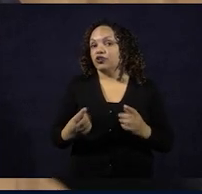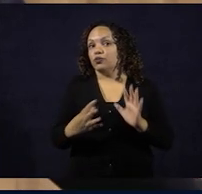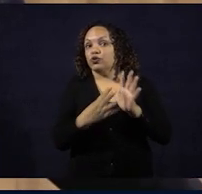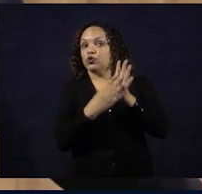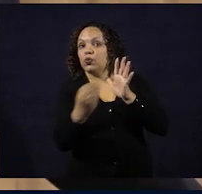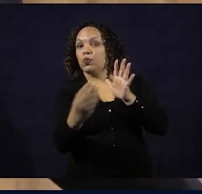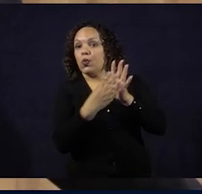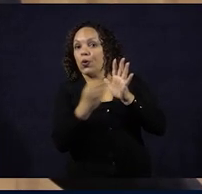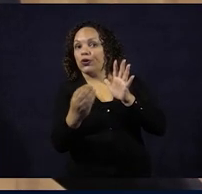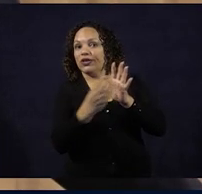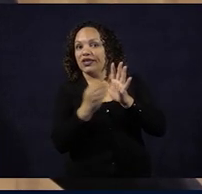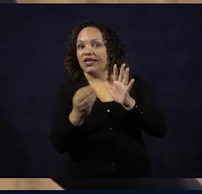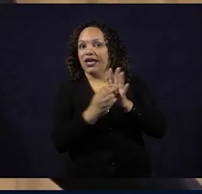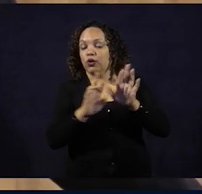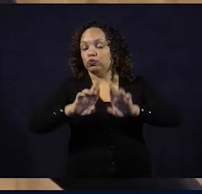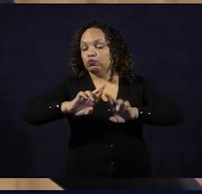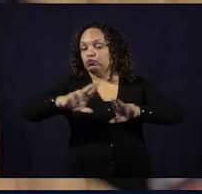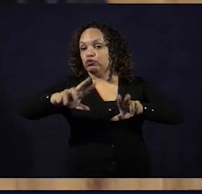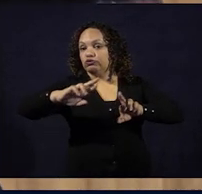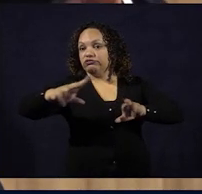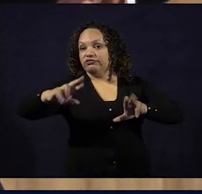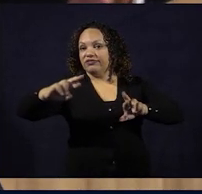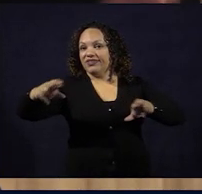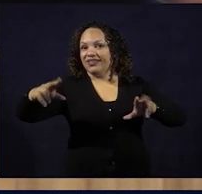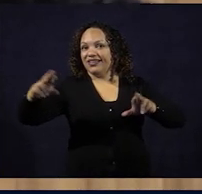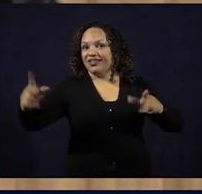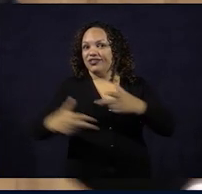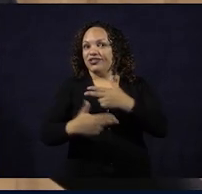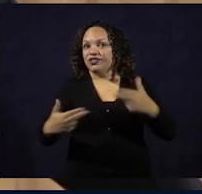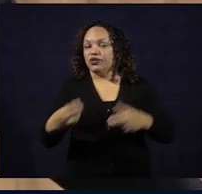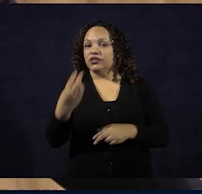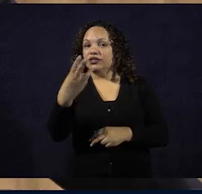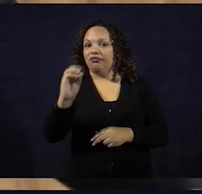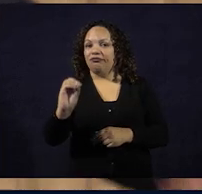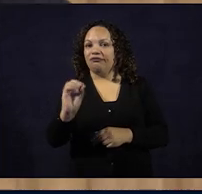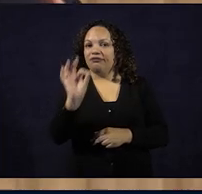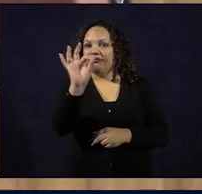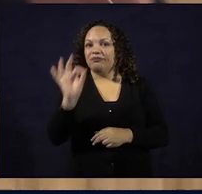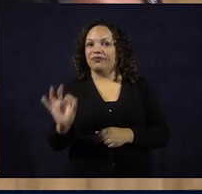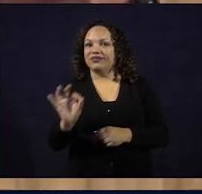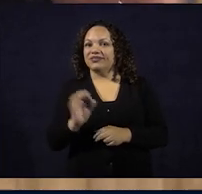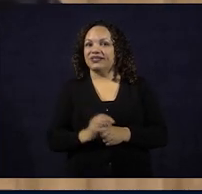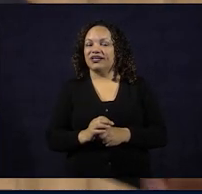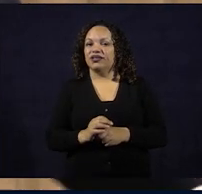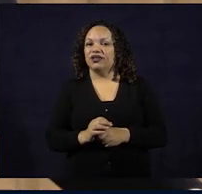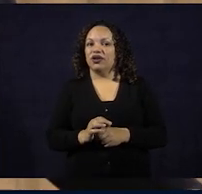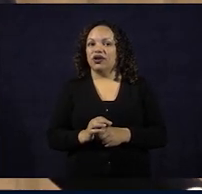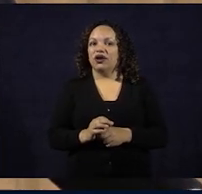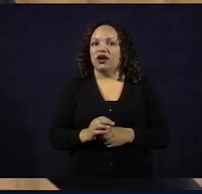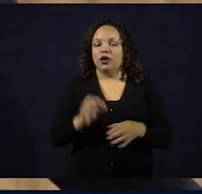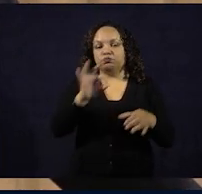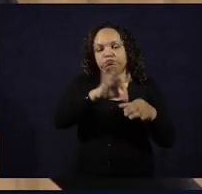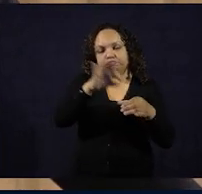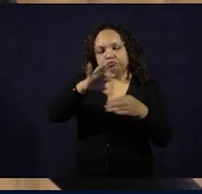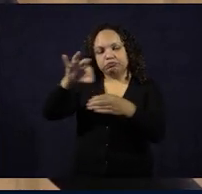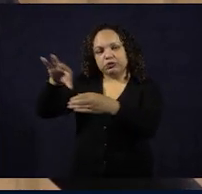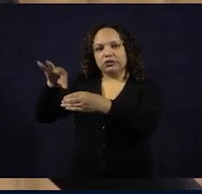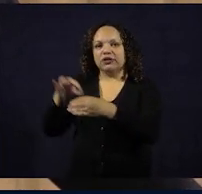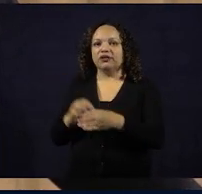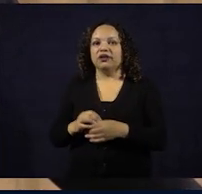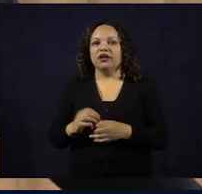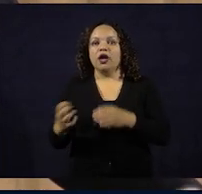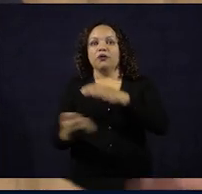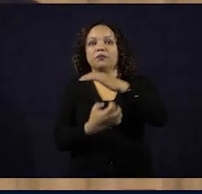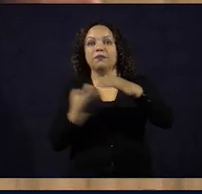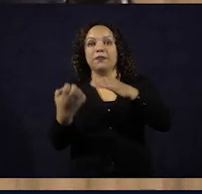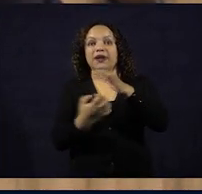bem diferente do tradicional do setor energético onde 30% da receita de produtos de maior valor agregado e a empresa